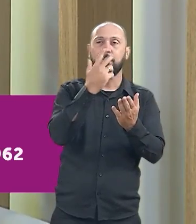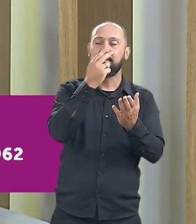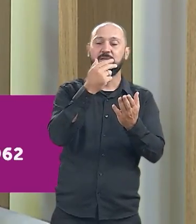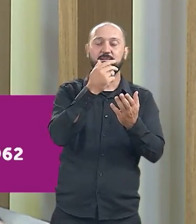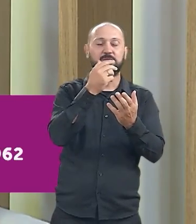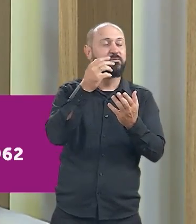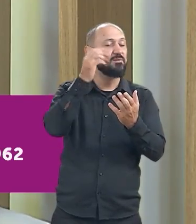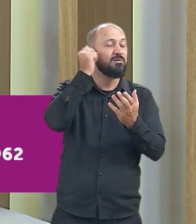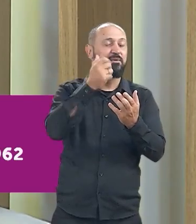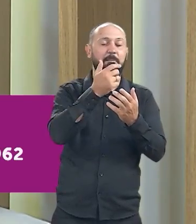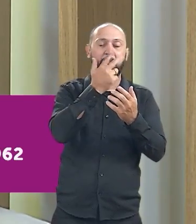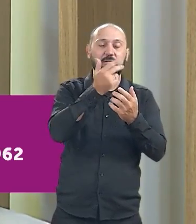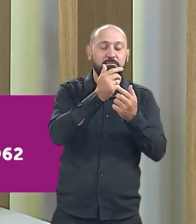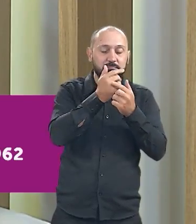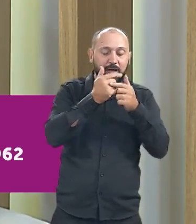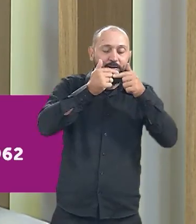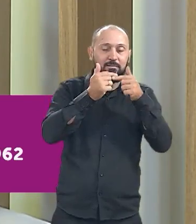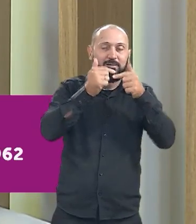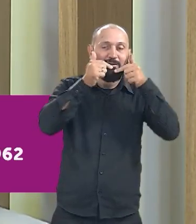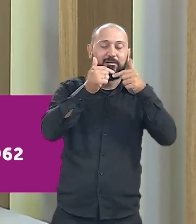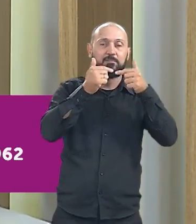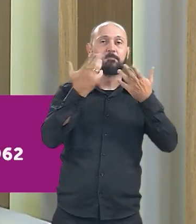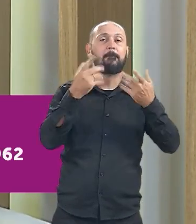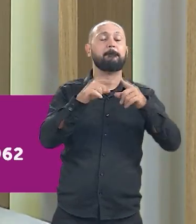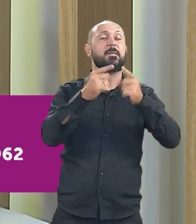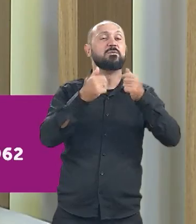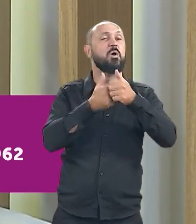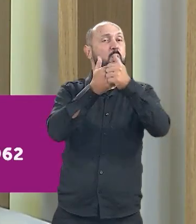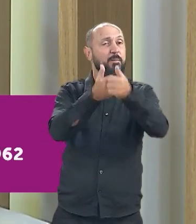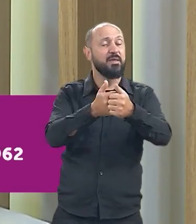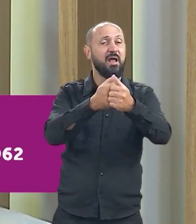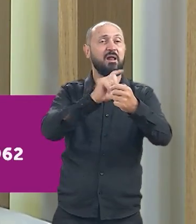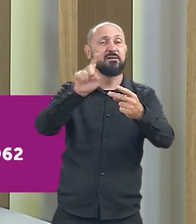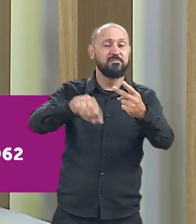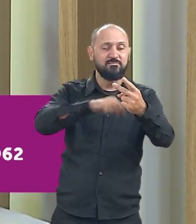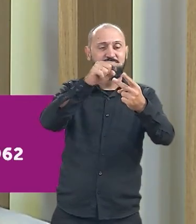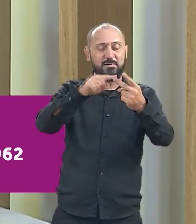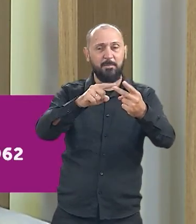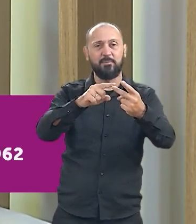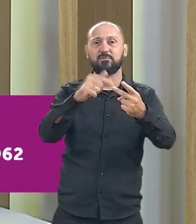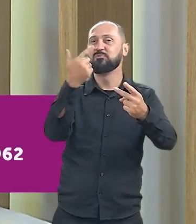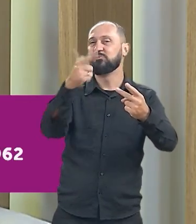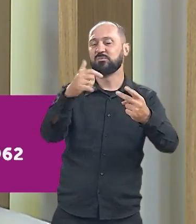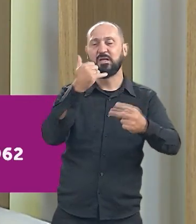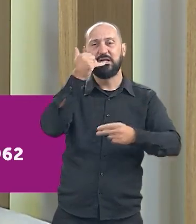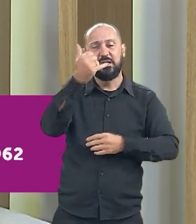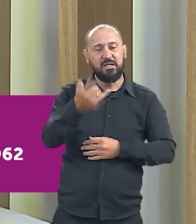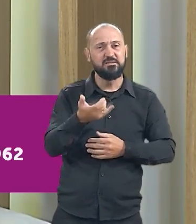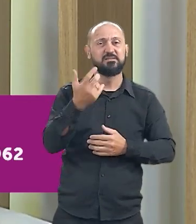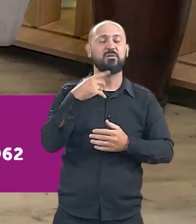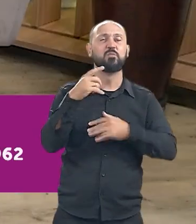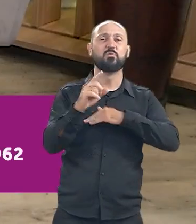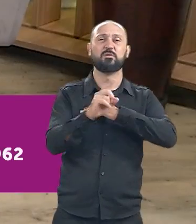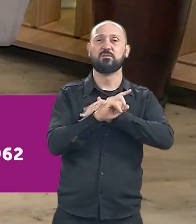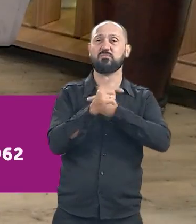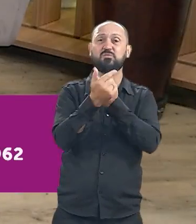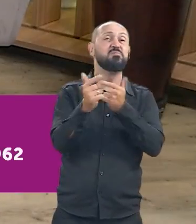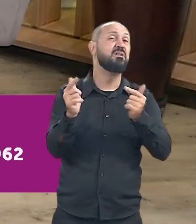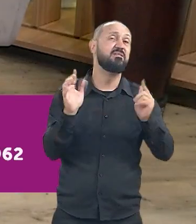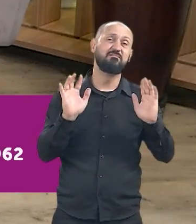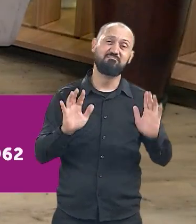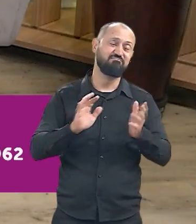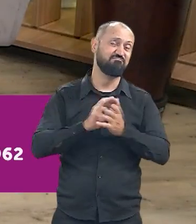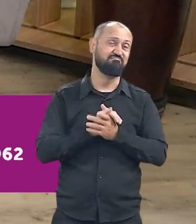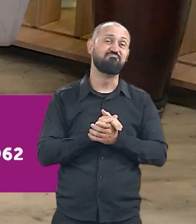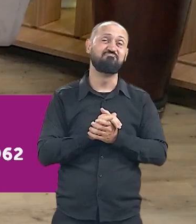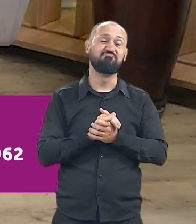né? Mas a gente não tem como acompanhar depois do telefonema, depois do atendimento, né? O que